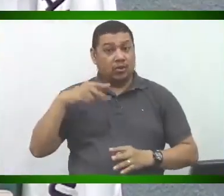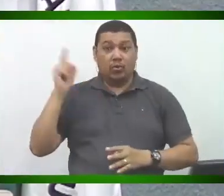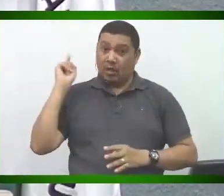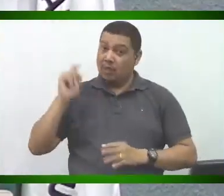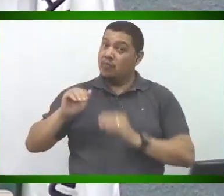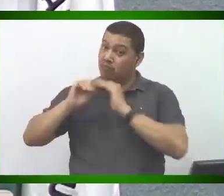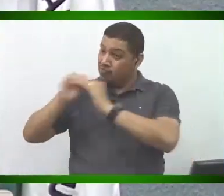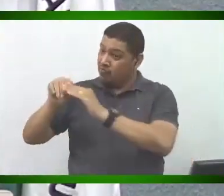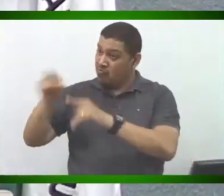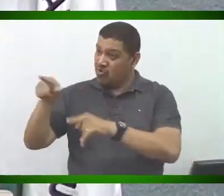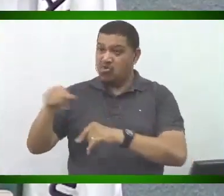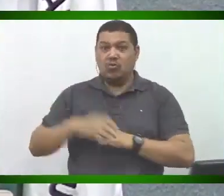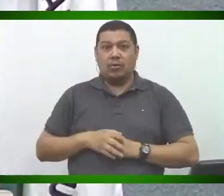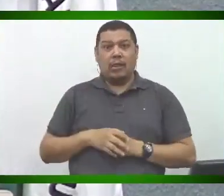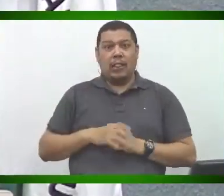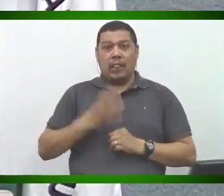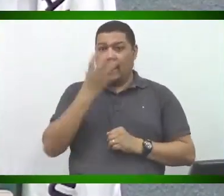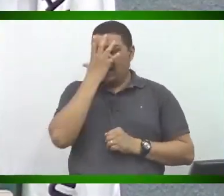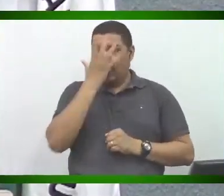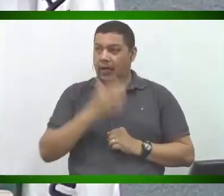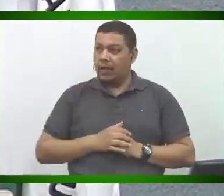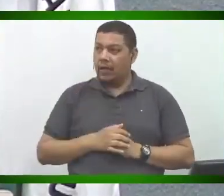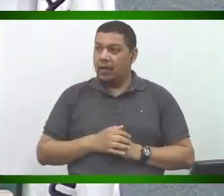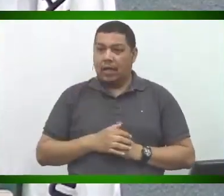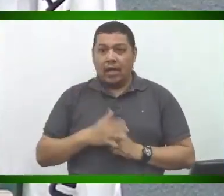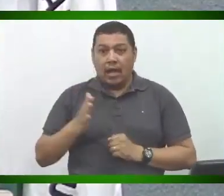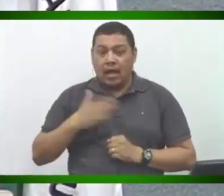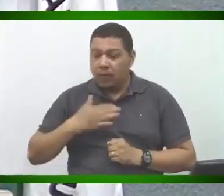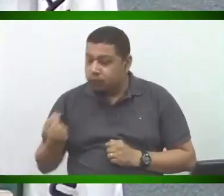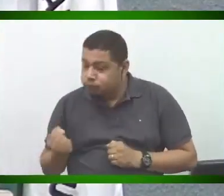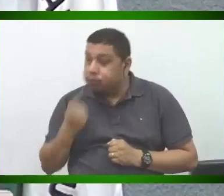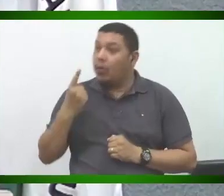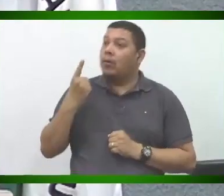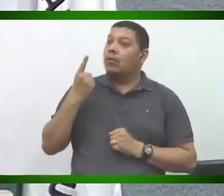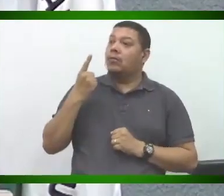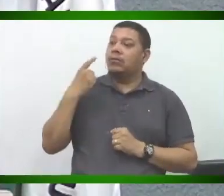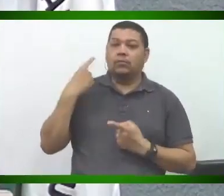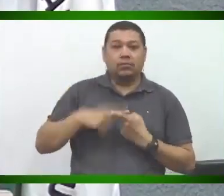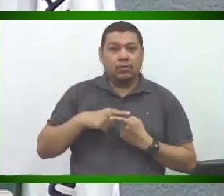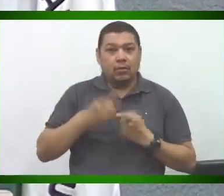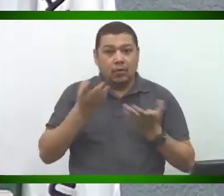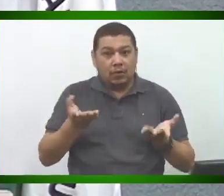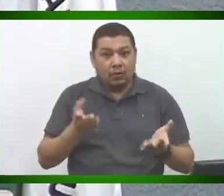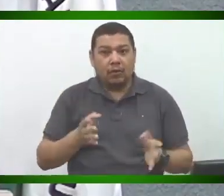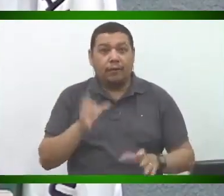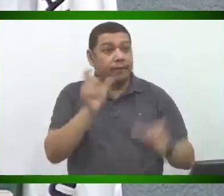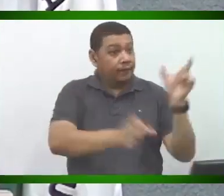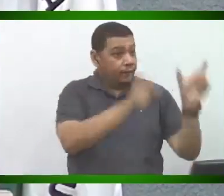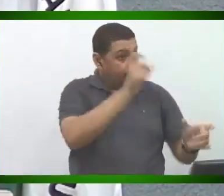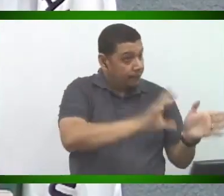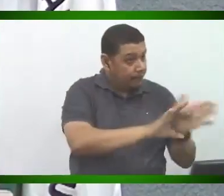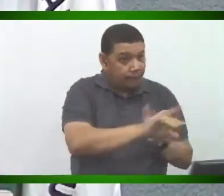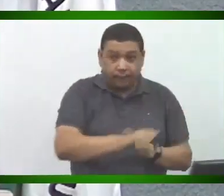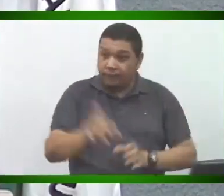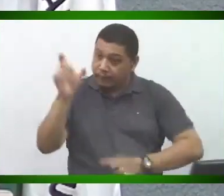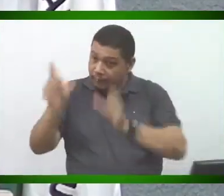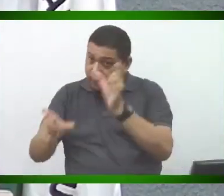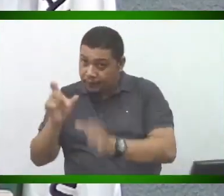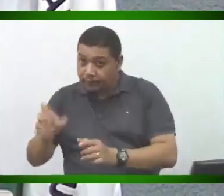Montenegro. E eu fico assustado, população de Cacoal, população de